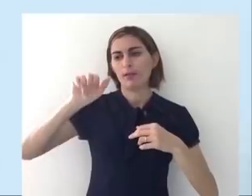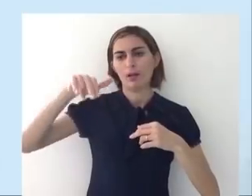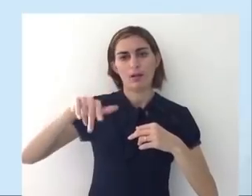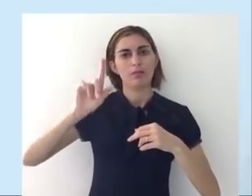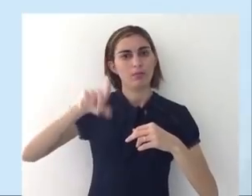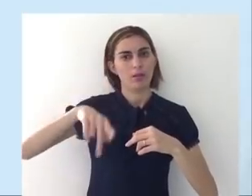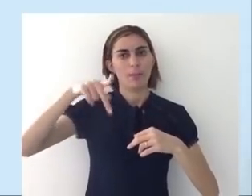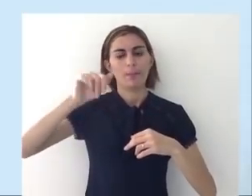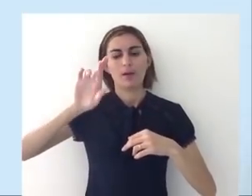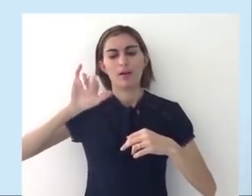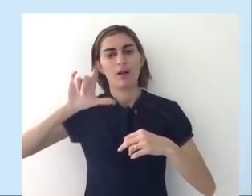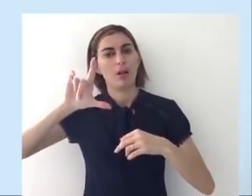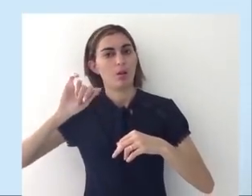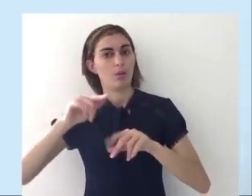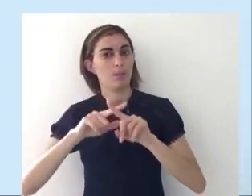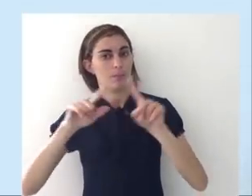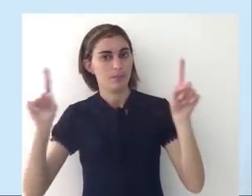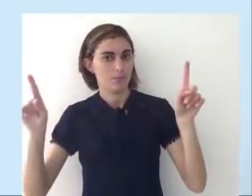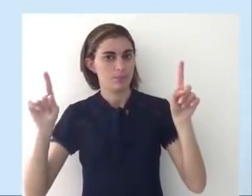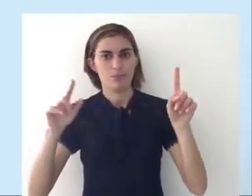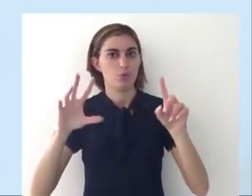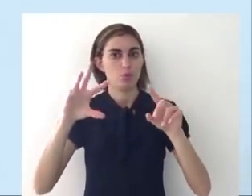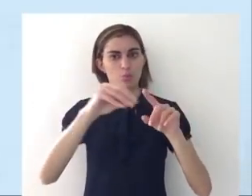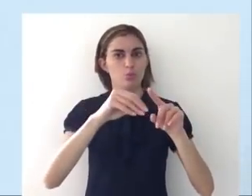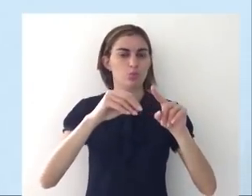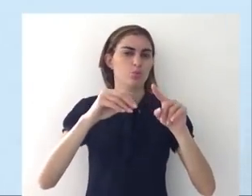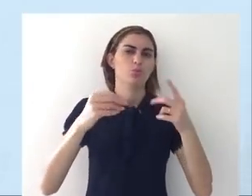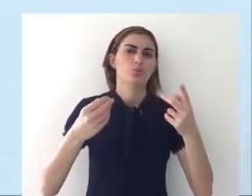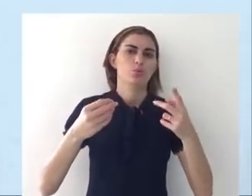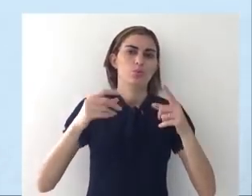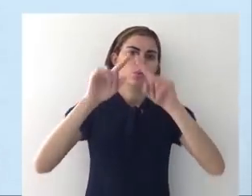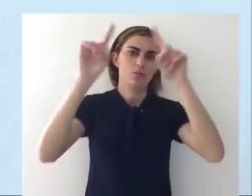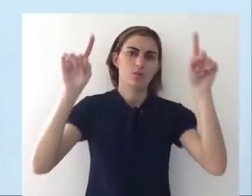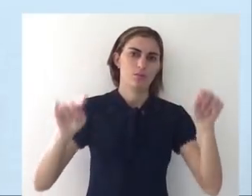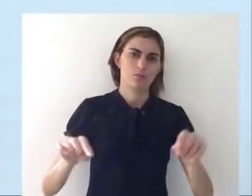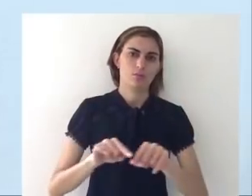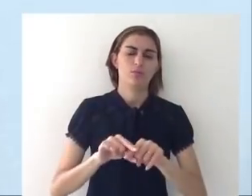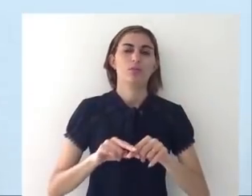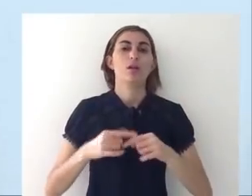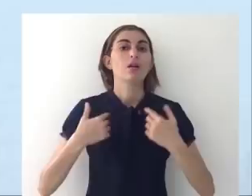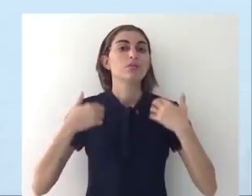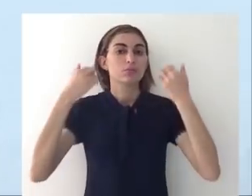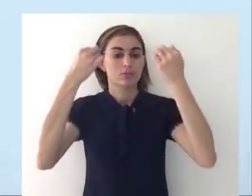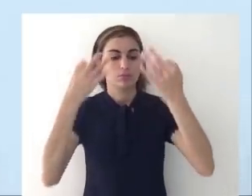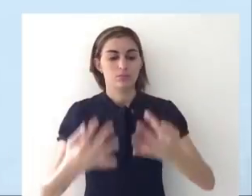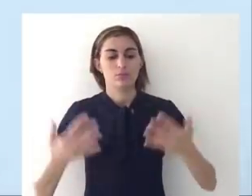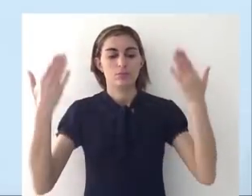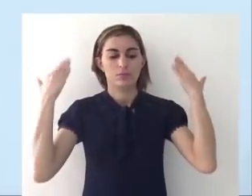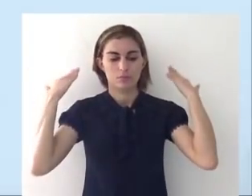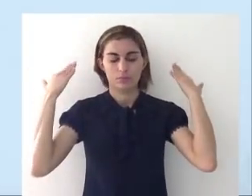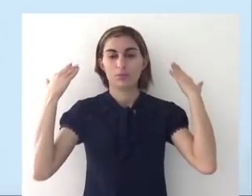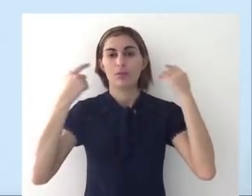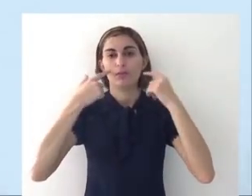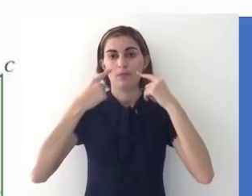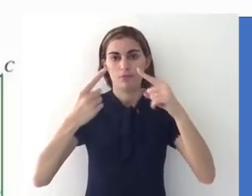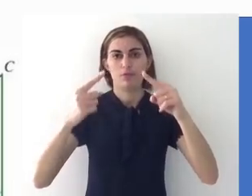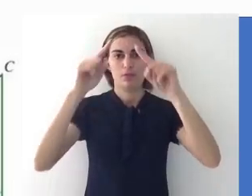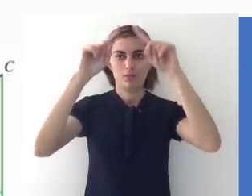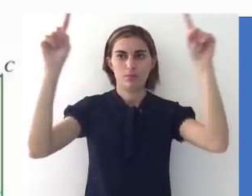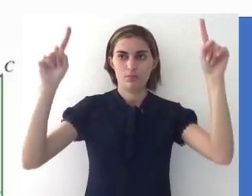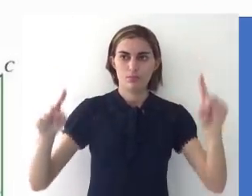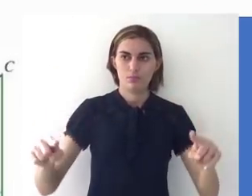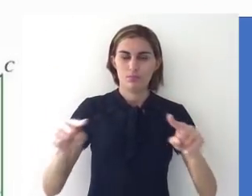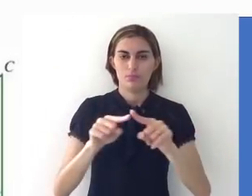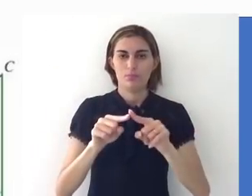que todo retângulo é paralelogramo, mas nem todo paralelogramo é retângulo, a gente vai ter o seguinte, ó,